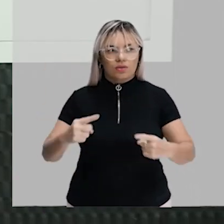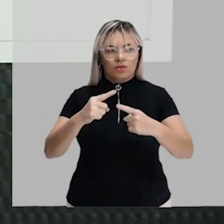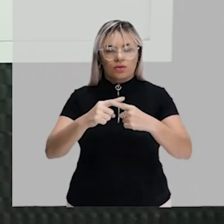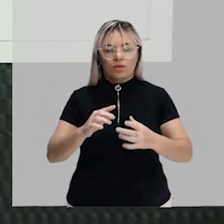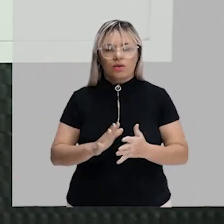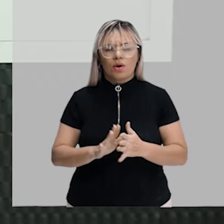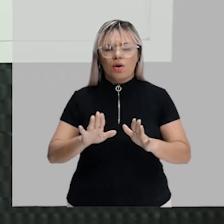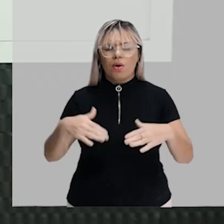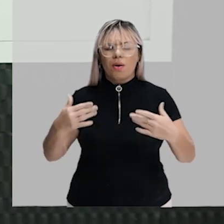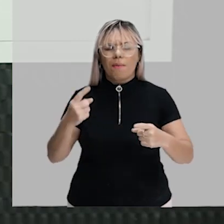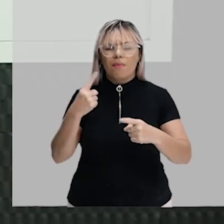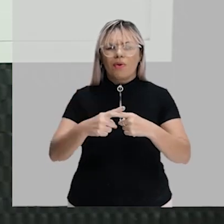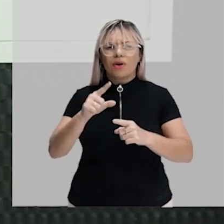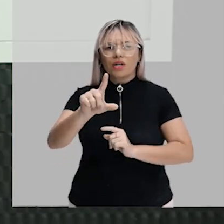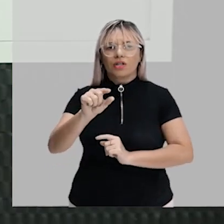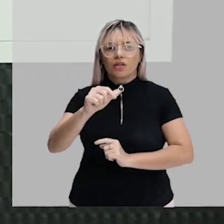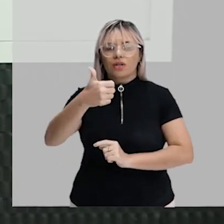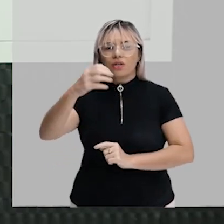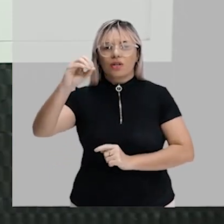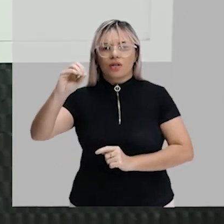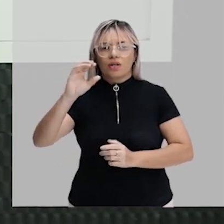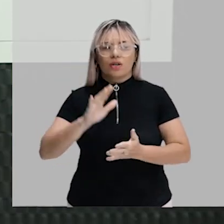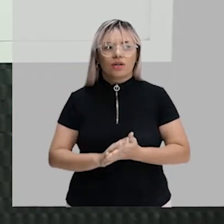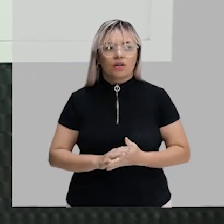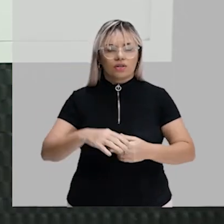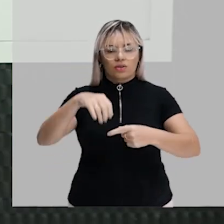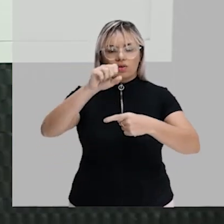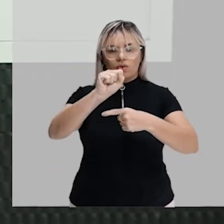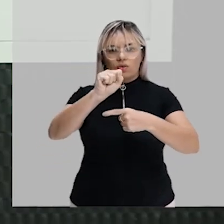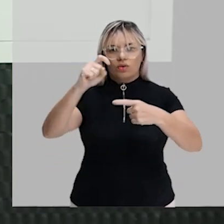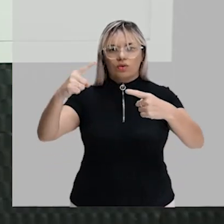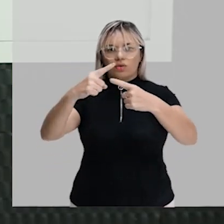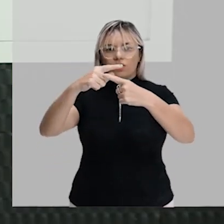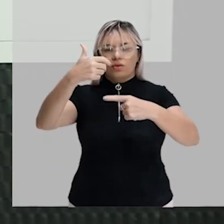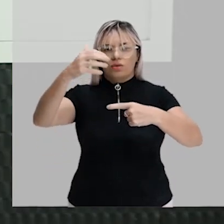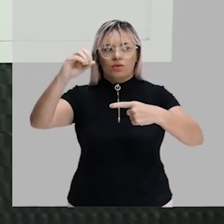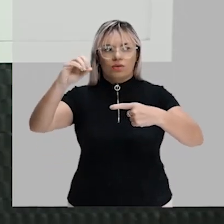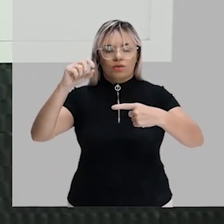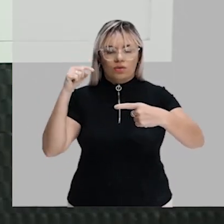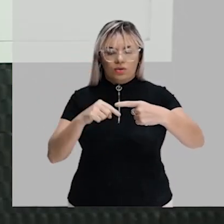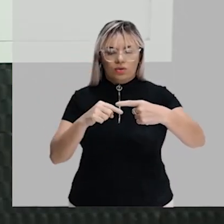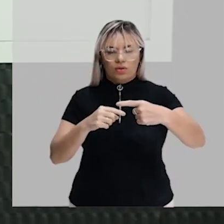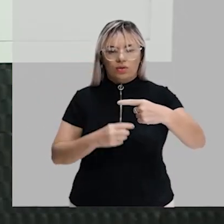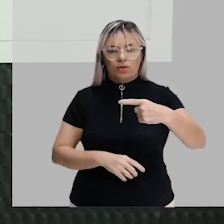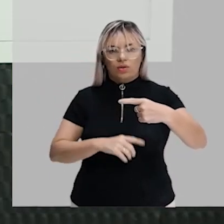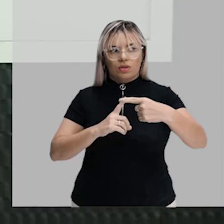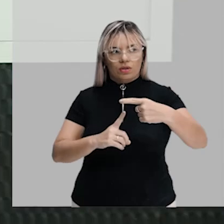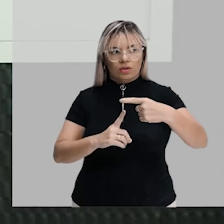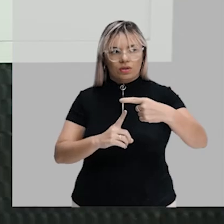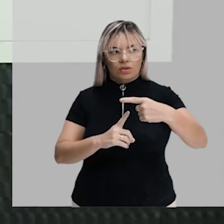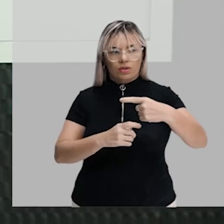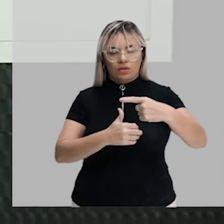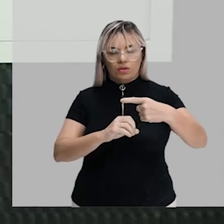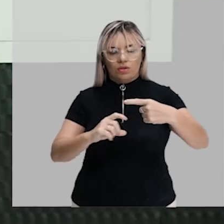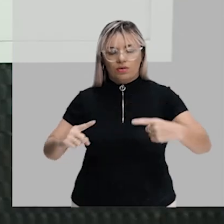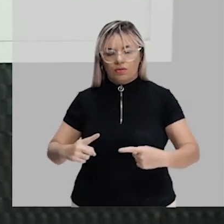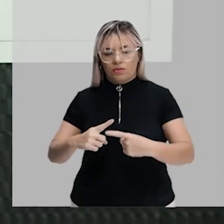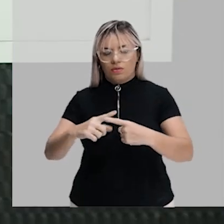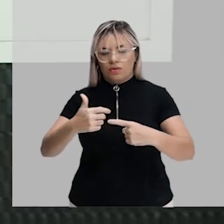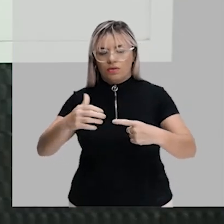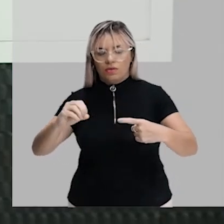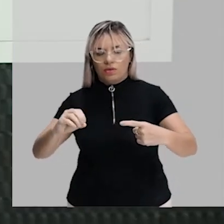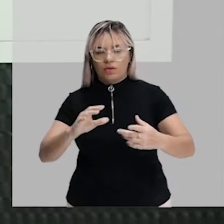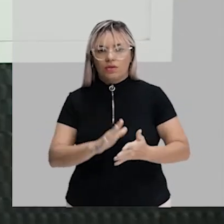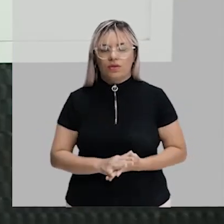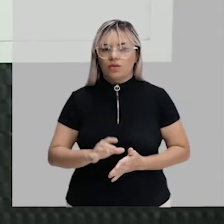escolheu multiplicar por 10? Porque a porcentagem é uma fração de denominador 100. Eu já tenho 10 aqui, eu